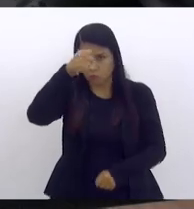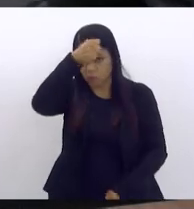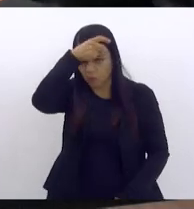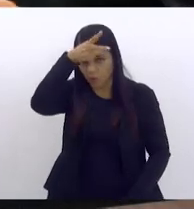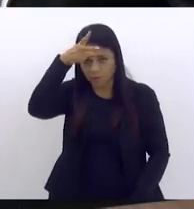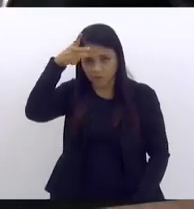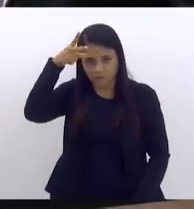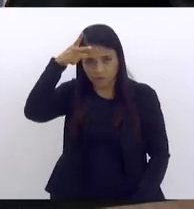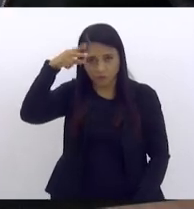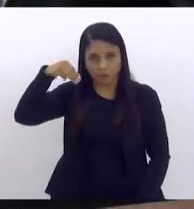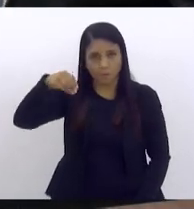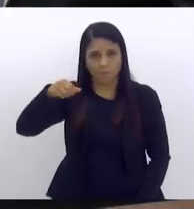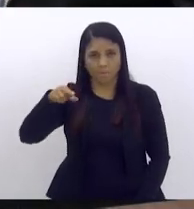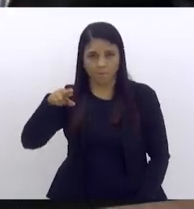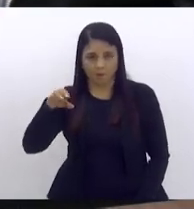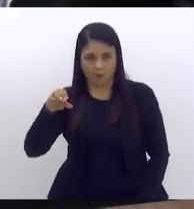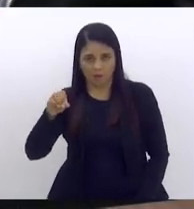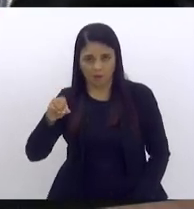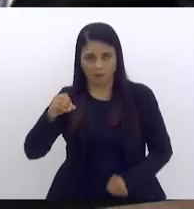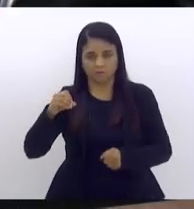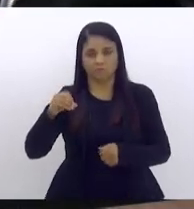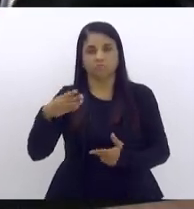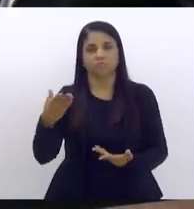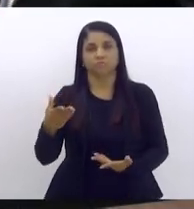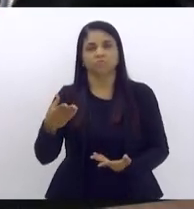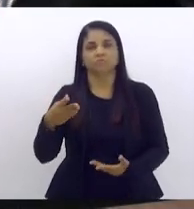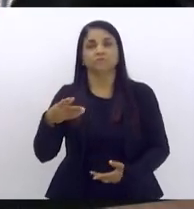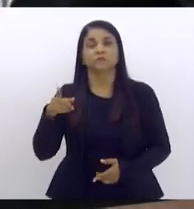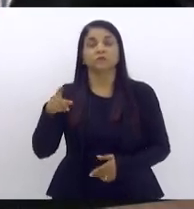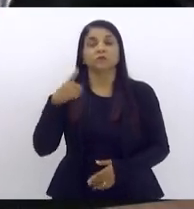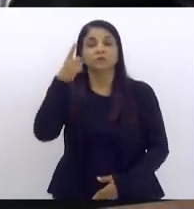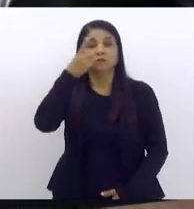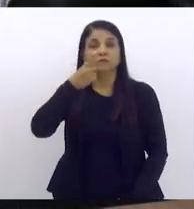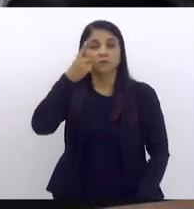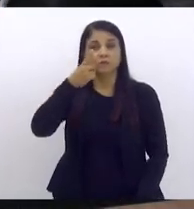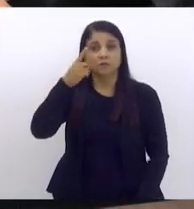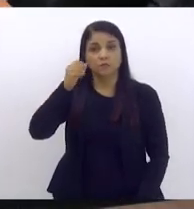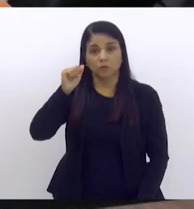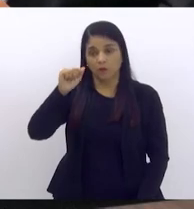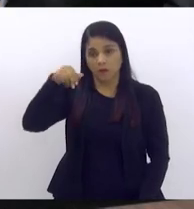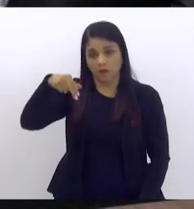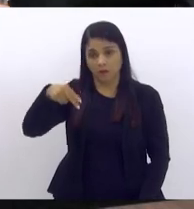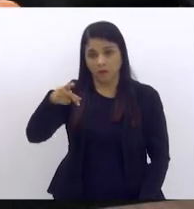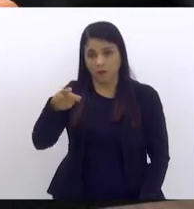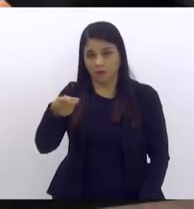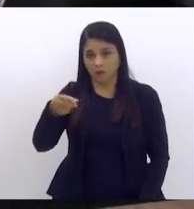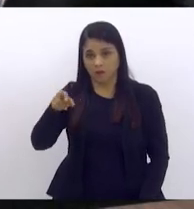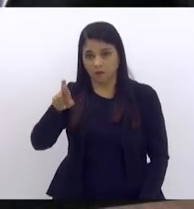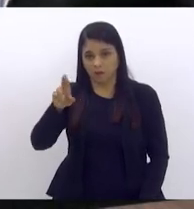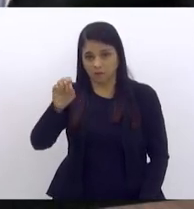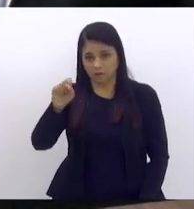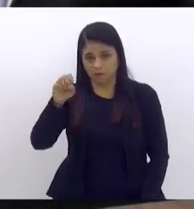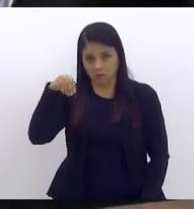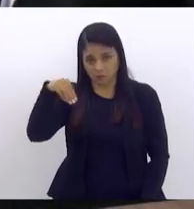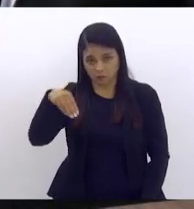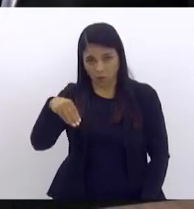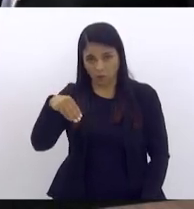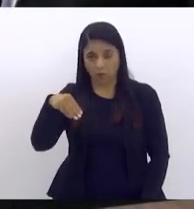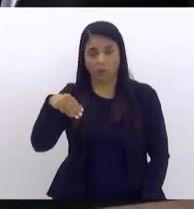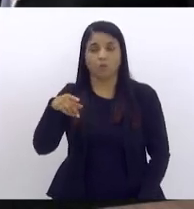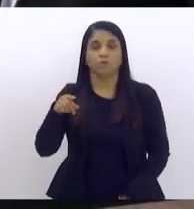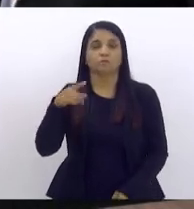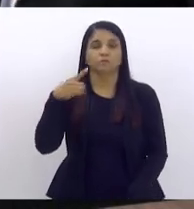referido prefeito. Quem está fazendo isso é o deputado Anderson Moraes, que eu também já